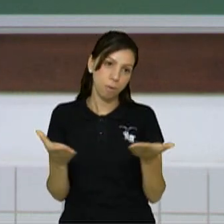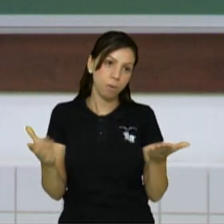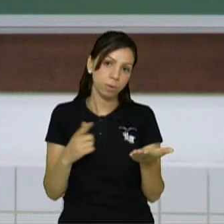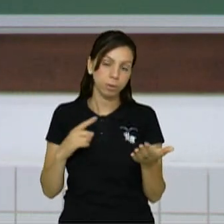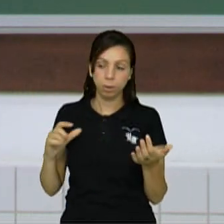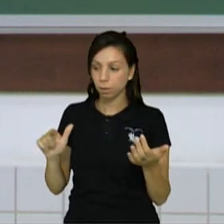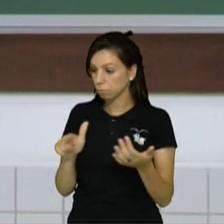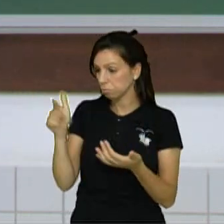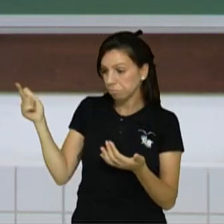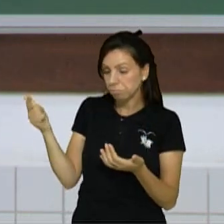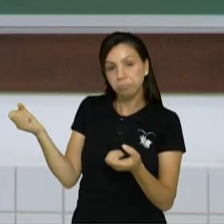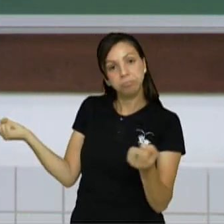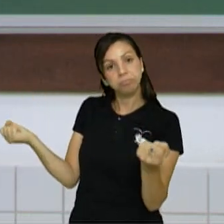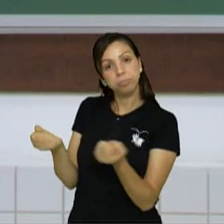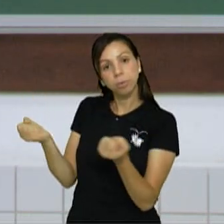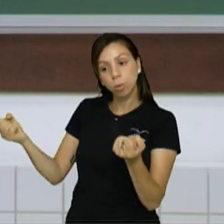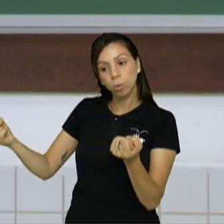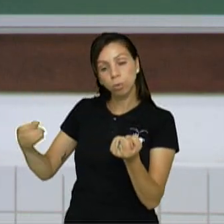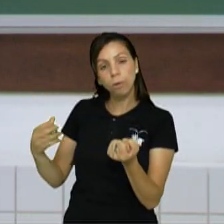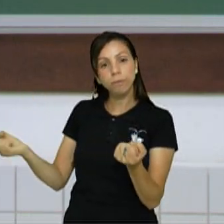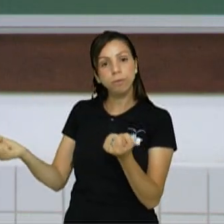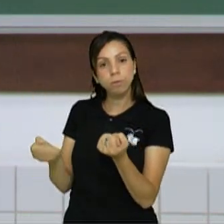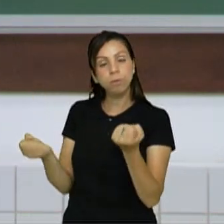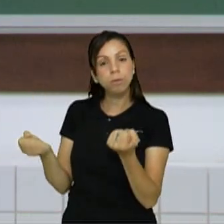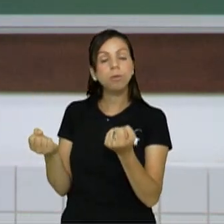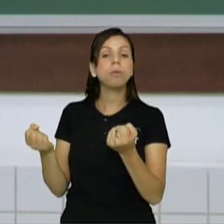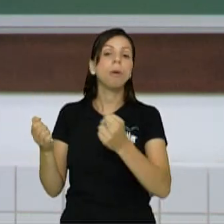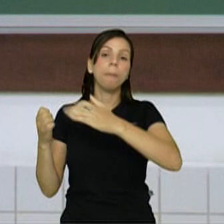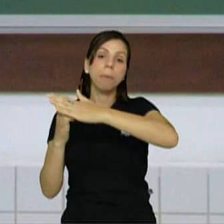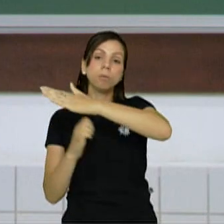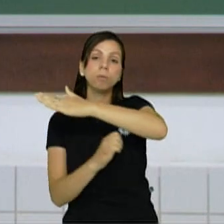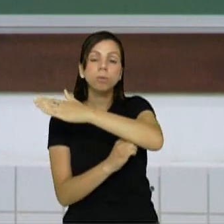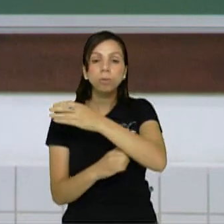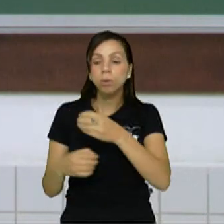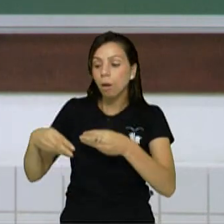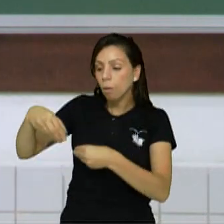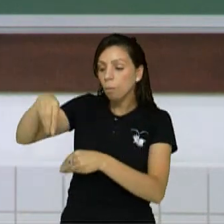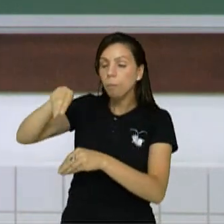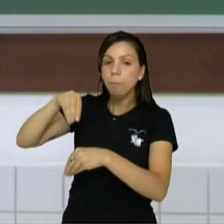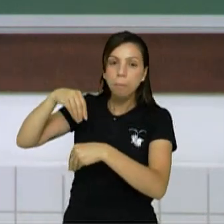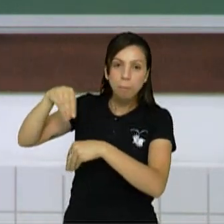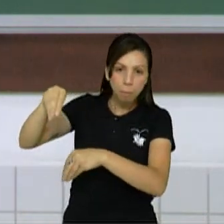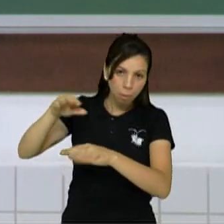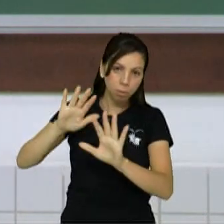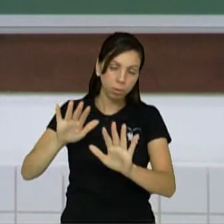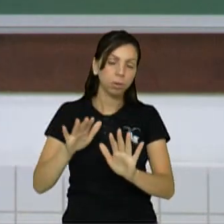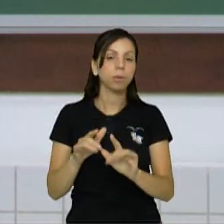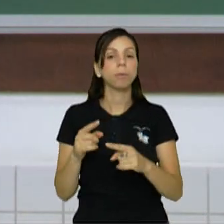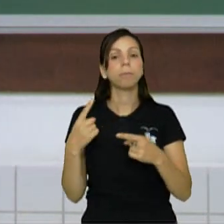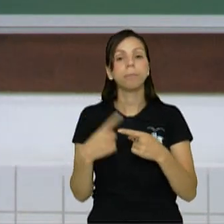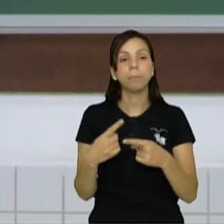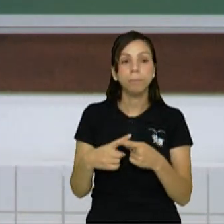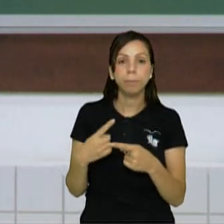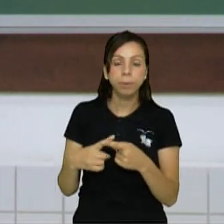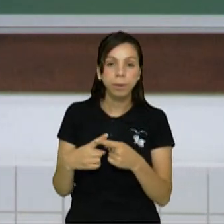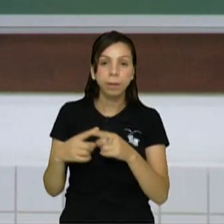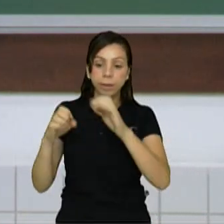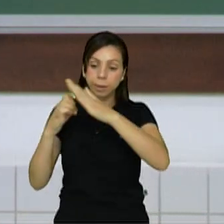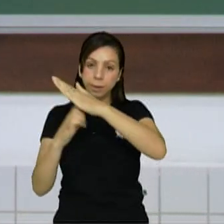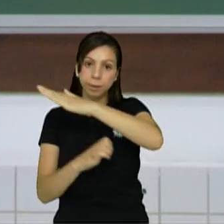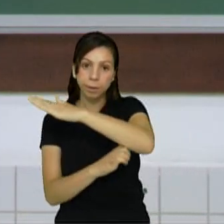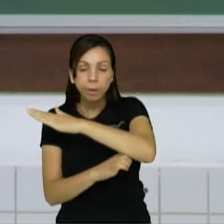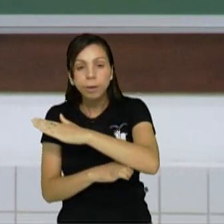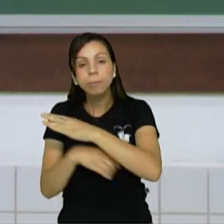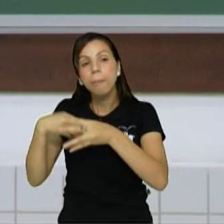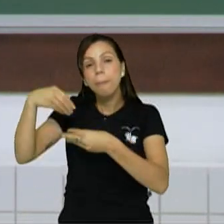os carros que têm uma estrutura que é bem mole. Só que isso, pessoal, não é por acaso. É porque nessa estrutura, que